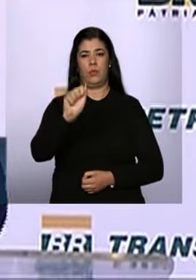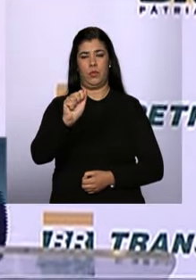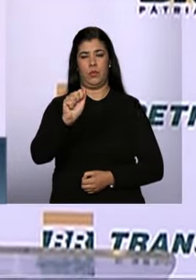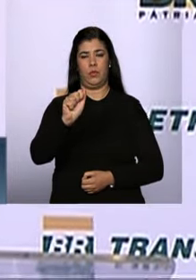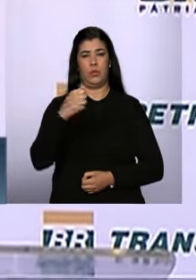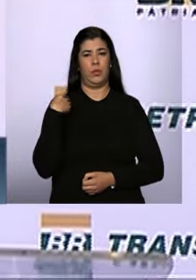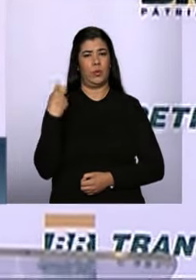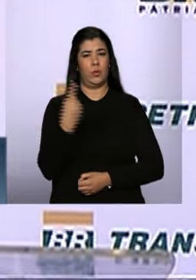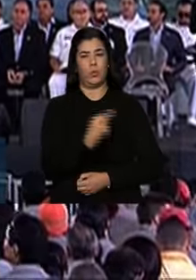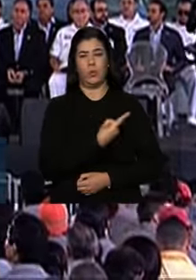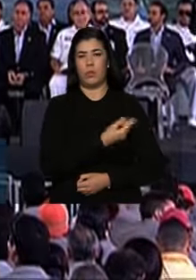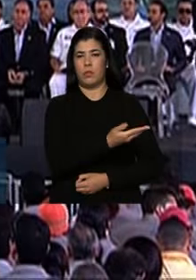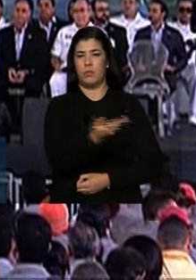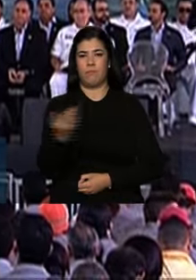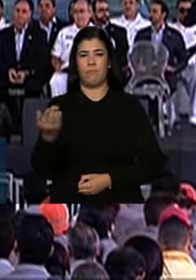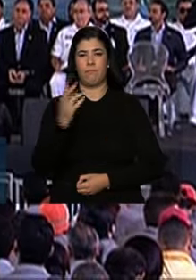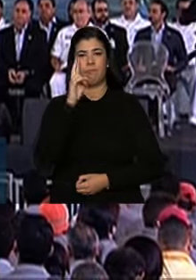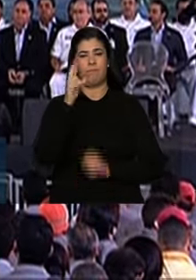é uma honra,